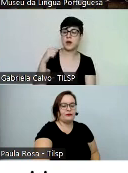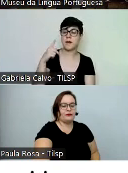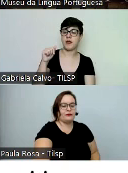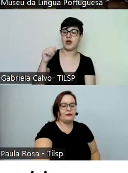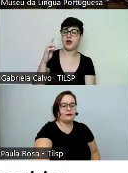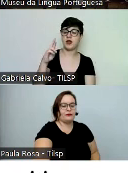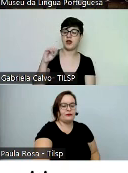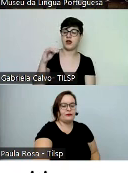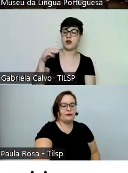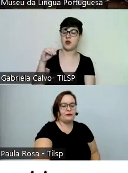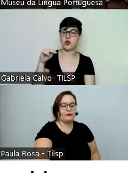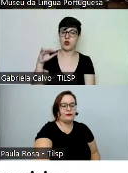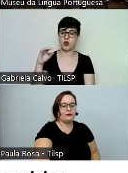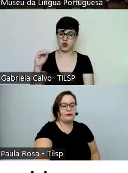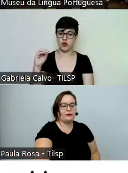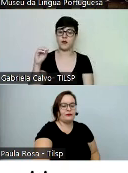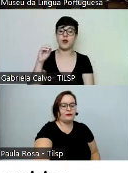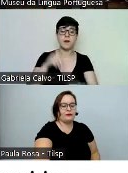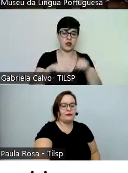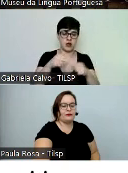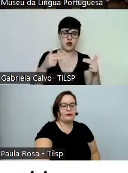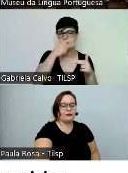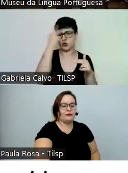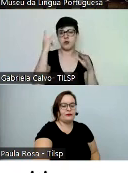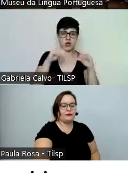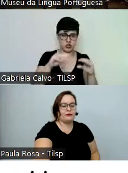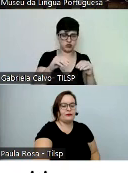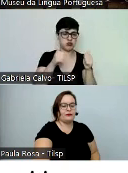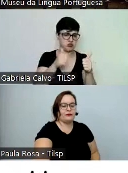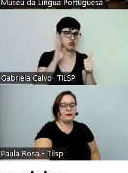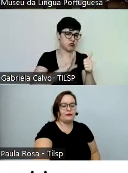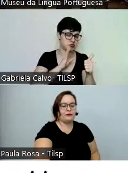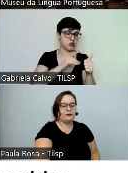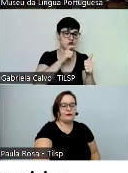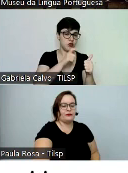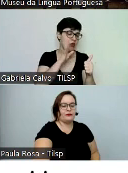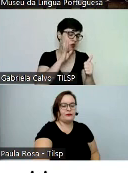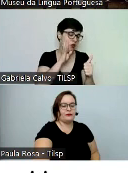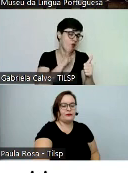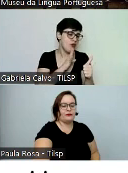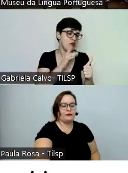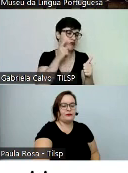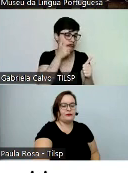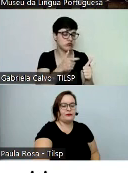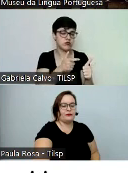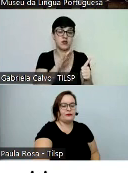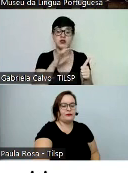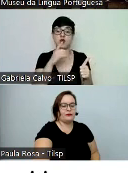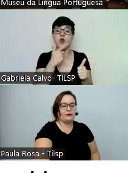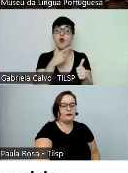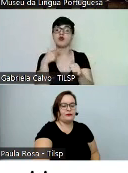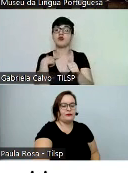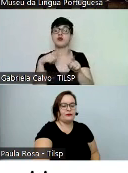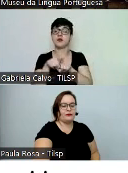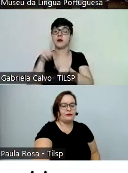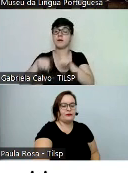reconhecido quanto o material e eu me vejo às vezes ainda tendo que enfatizar isso para o público